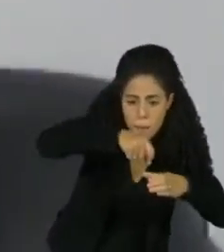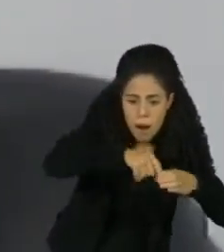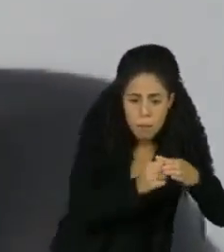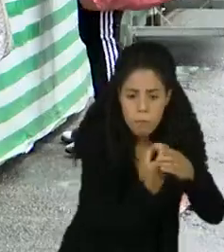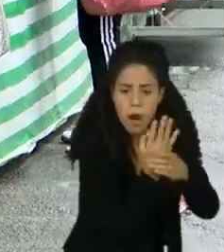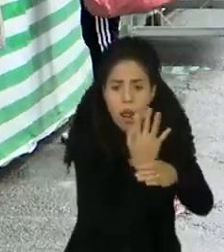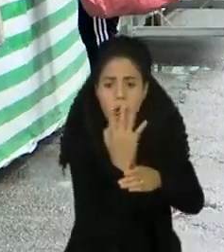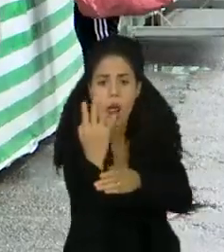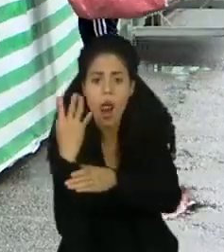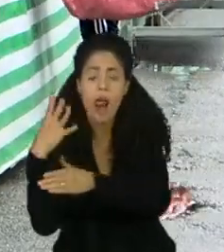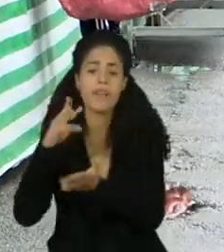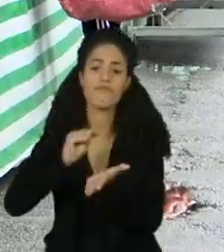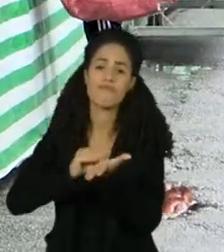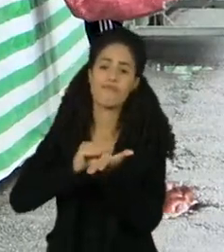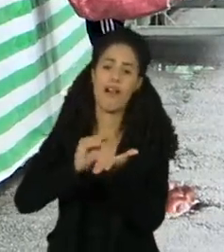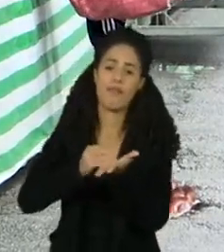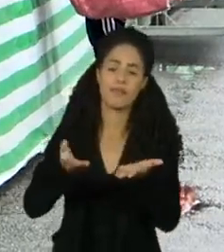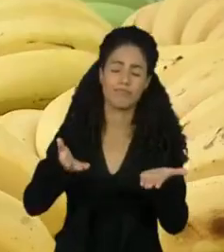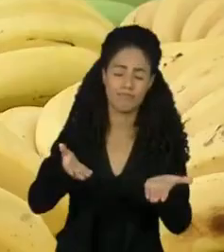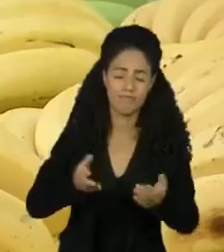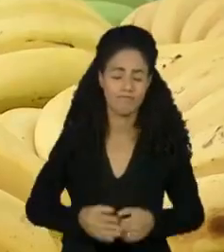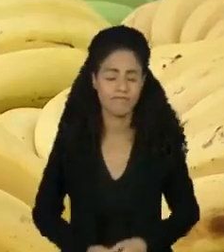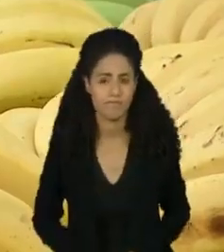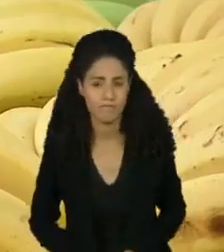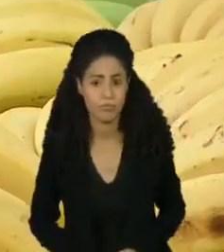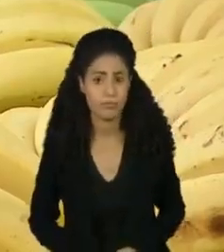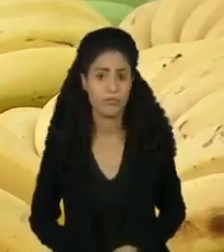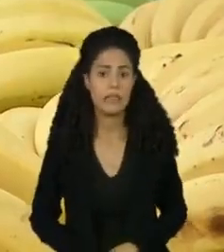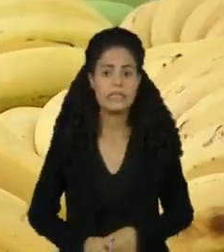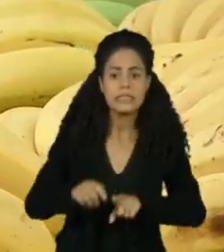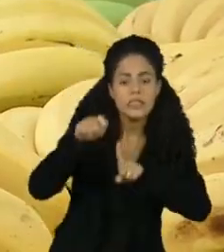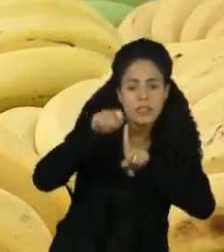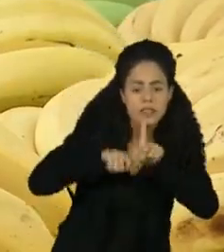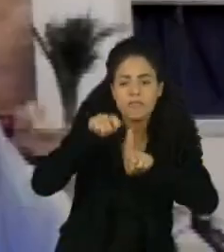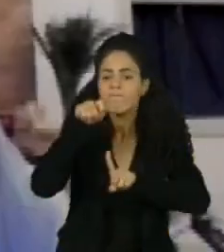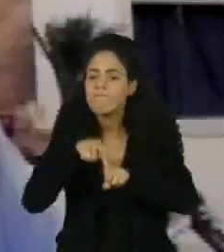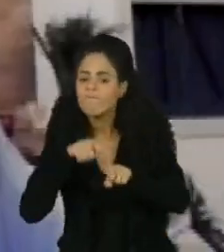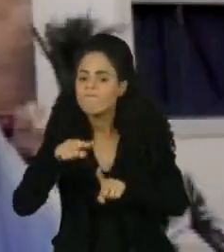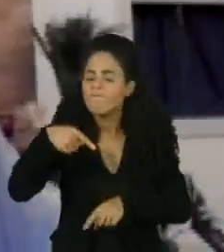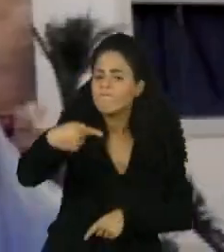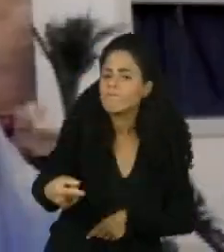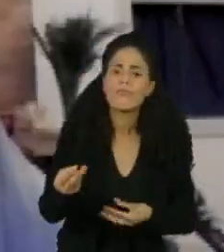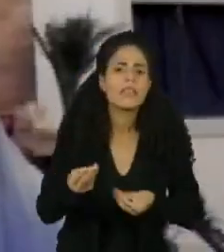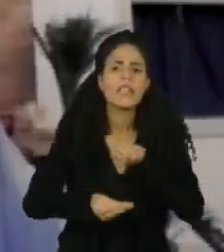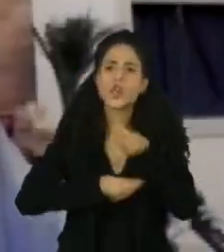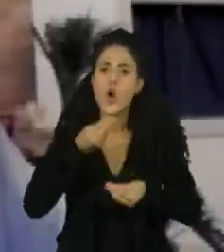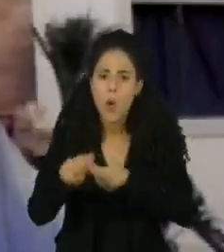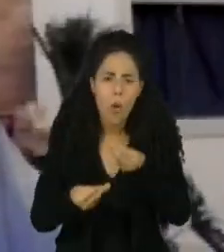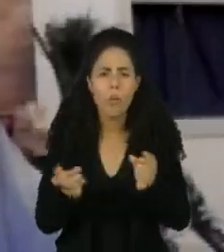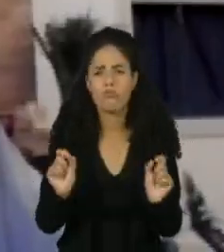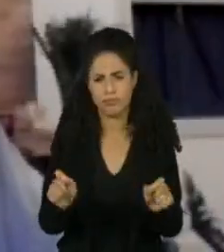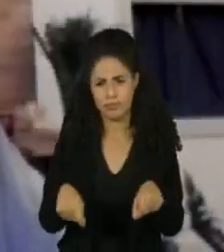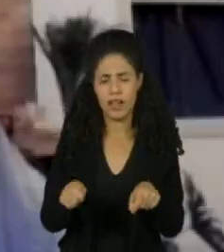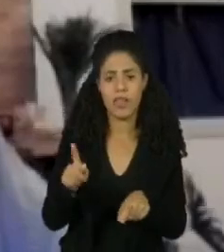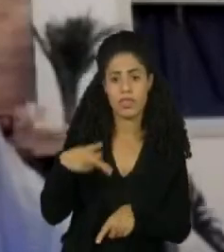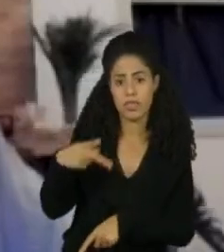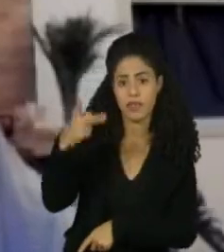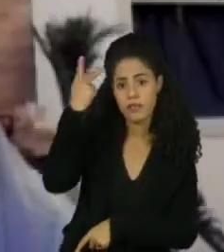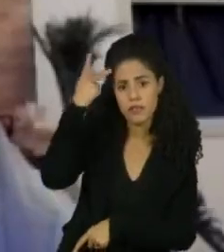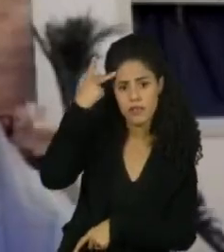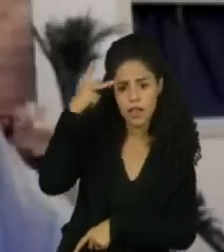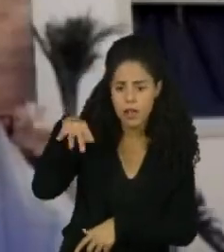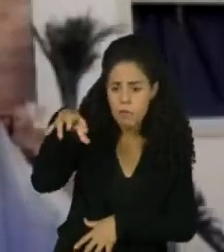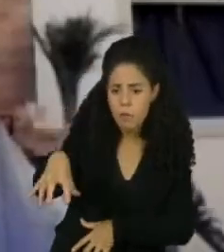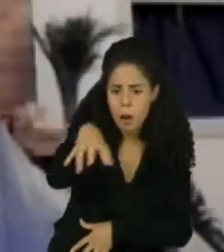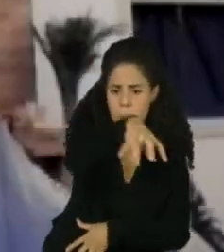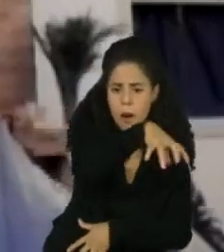vinculado ao combustível. As perspectivas para os próximos meses são melhores. Aqui no Cinturão Verde de São Paulo, nas regiões